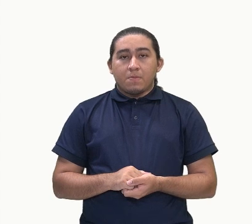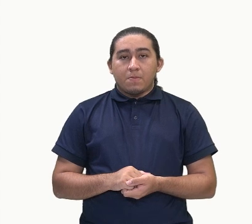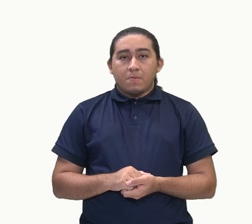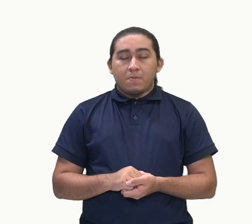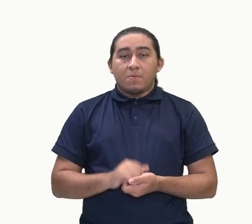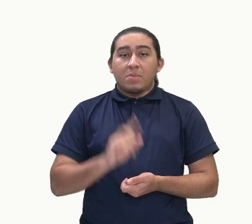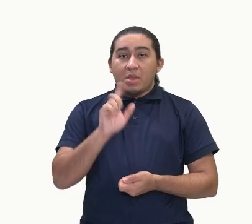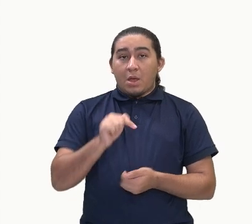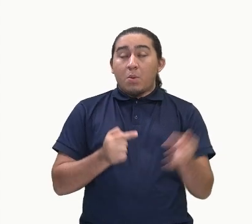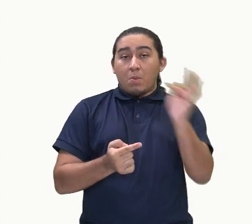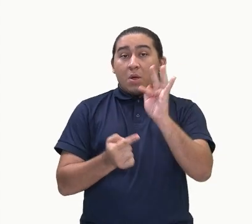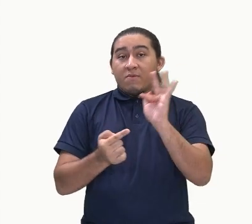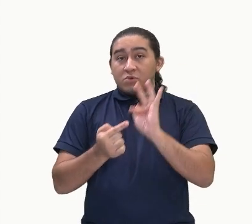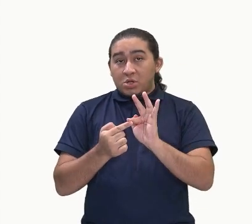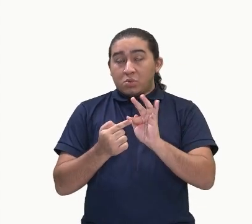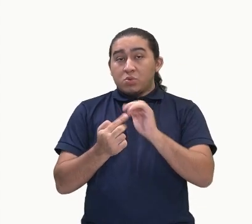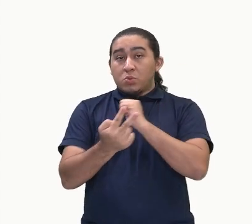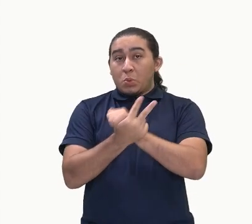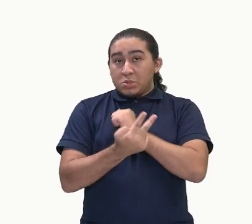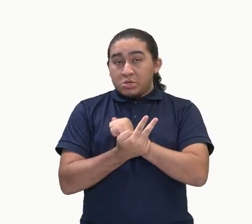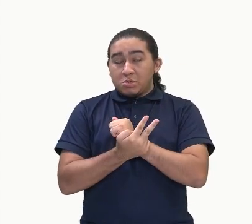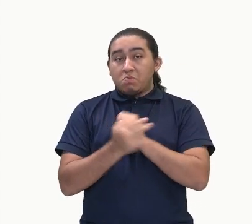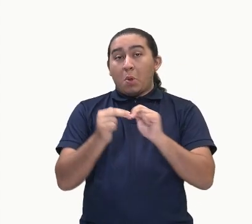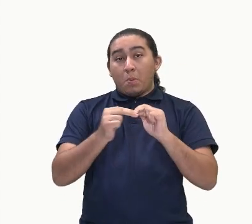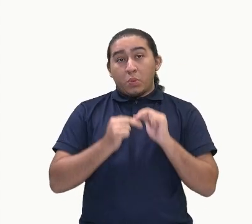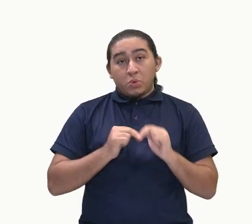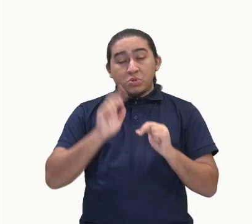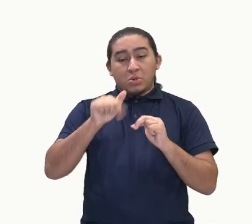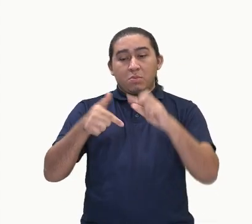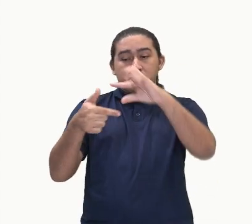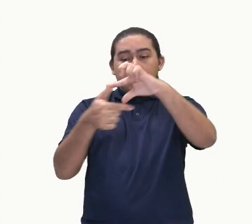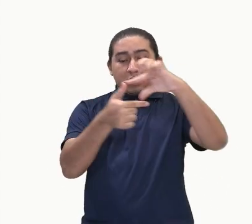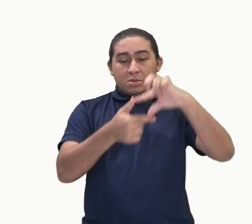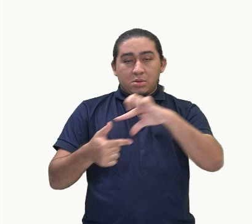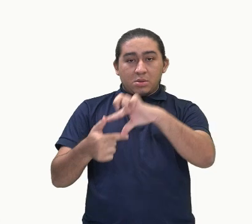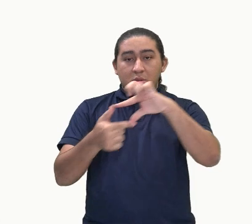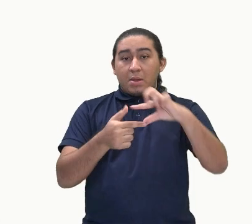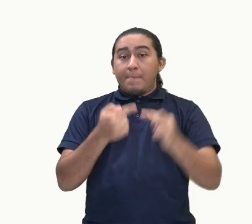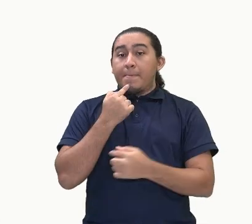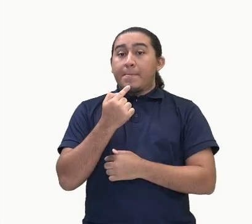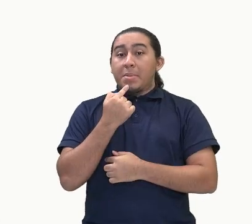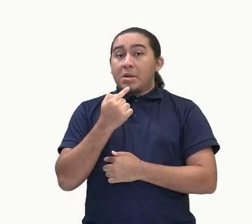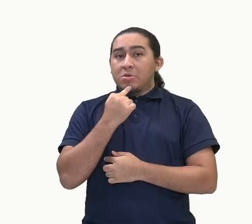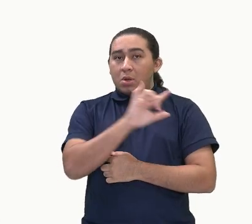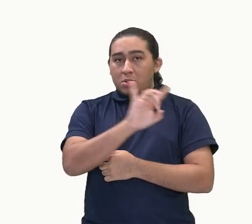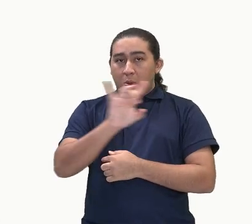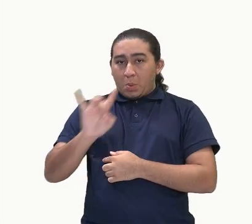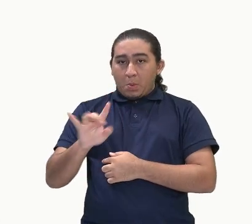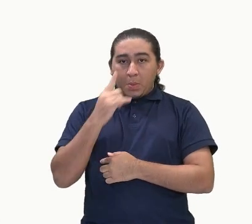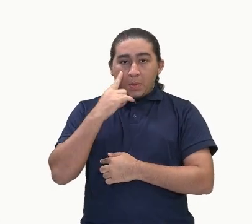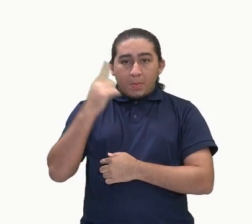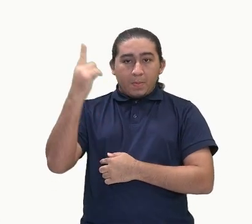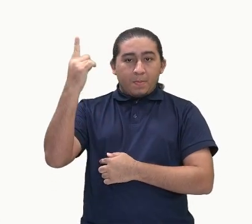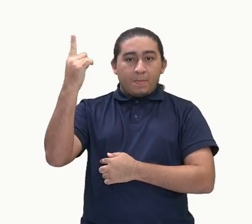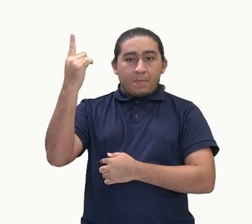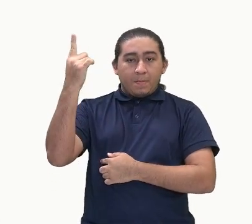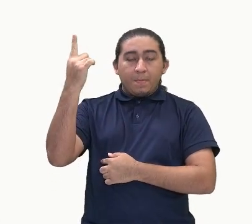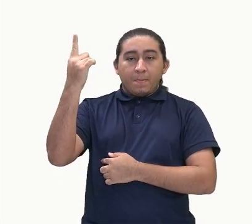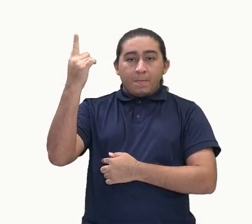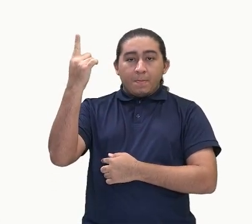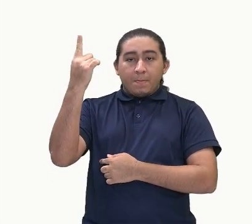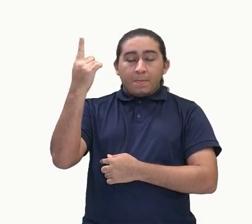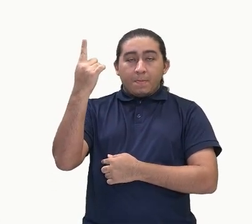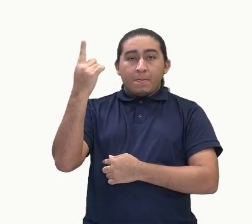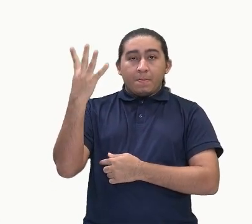encontram dessa forma, né? Elas estão aqui, ó, bem apertadas aqui, ó, bem próximas umas às outras. E no interior dessa célula, aí